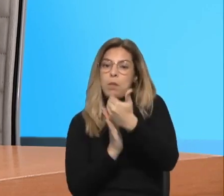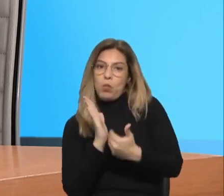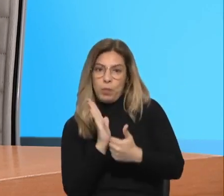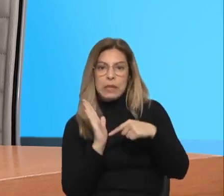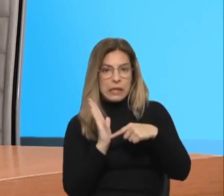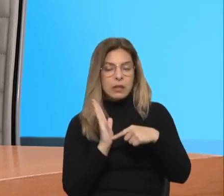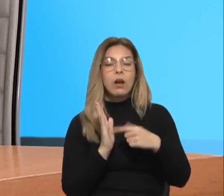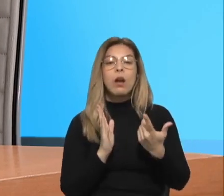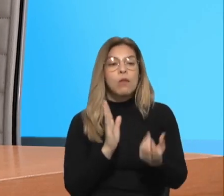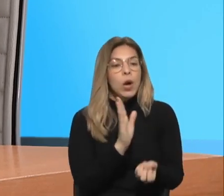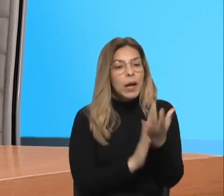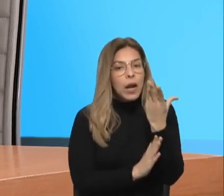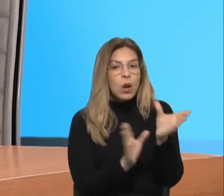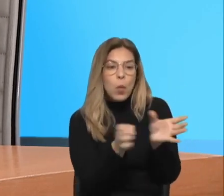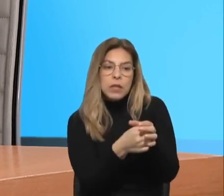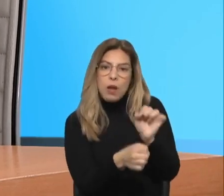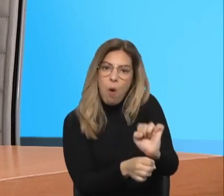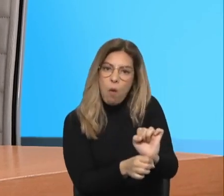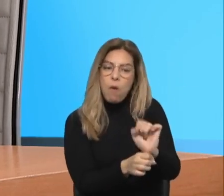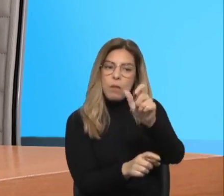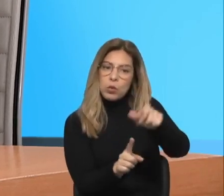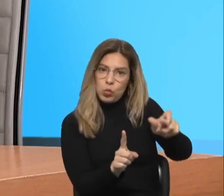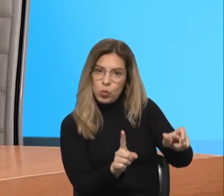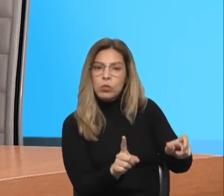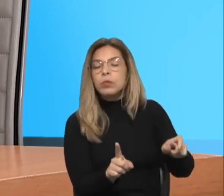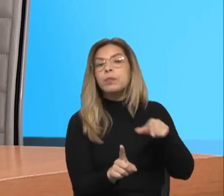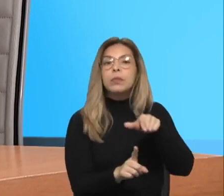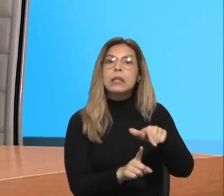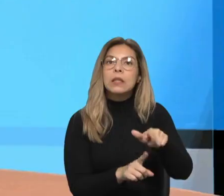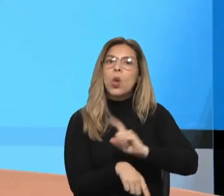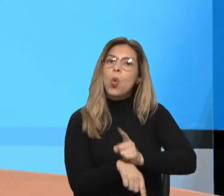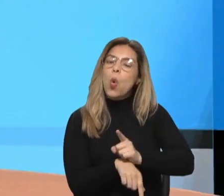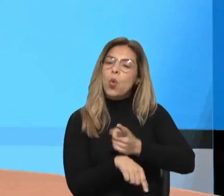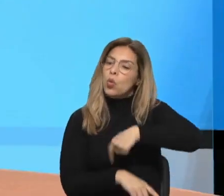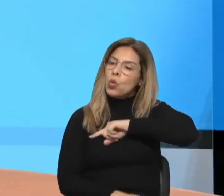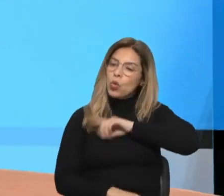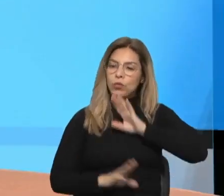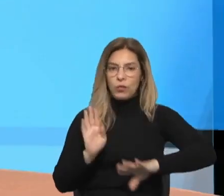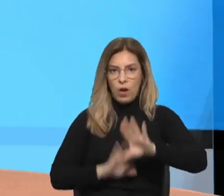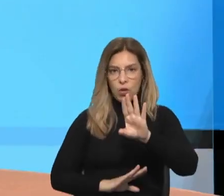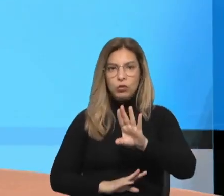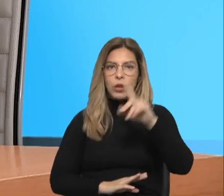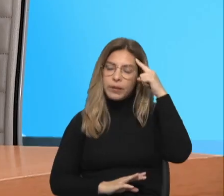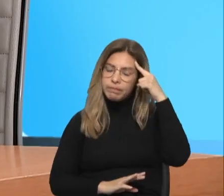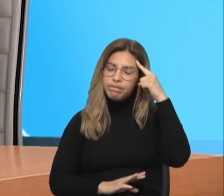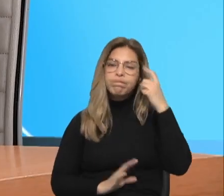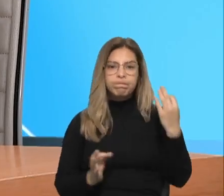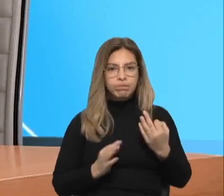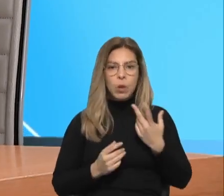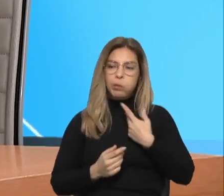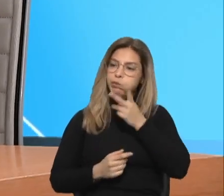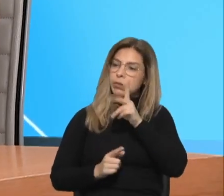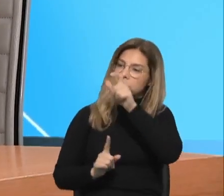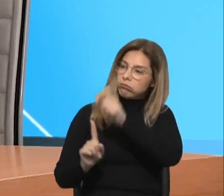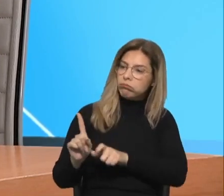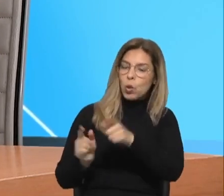comissão diocesana e das primeiras coisas que fizemos foi criar a figura de coordenador local, que